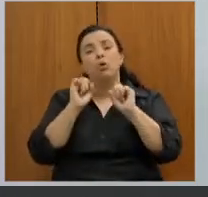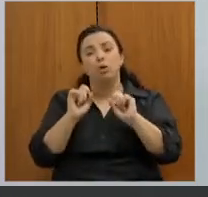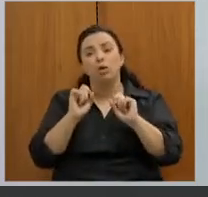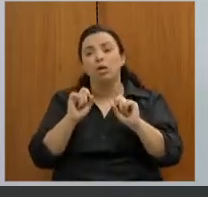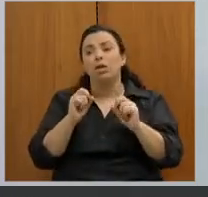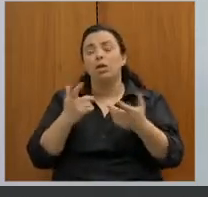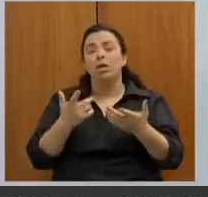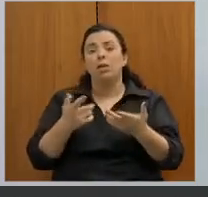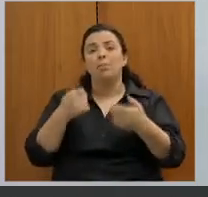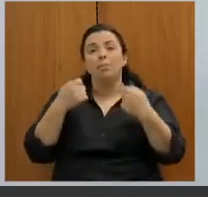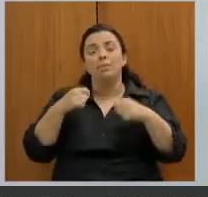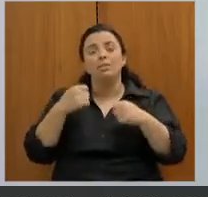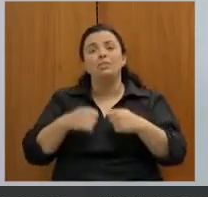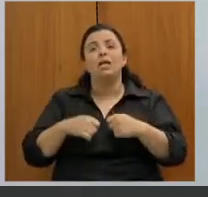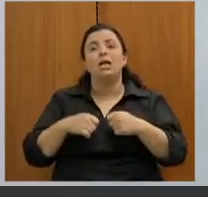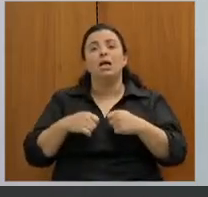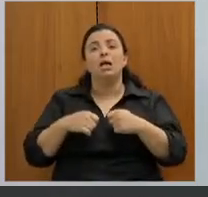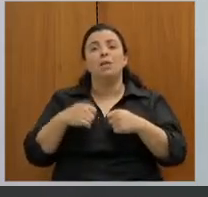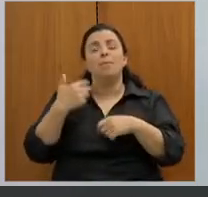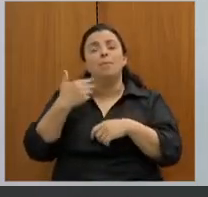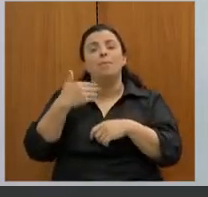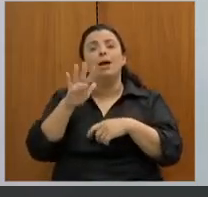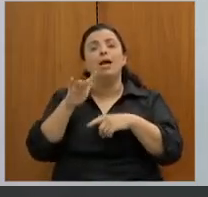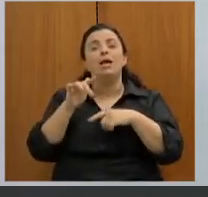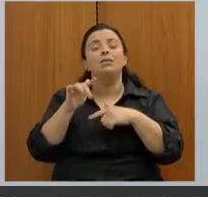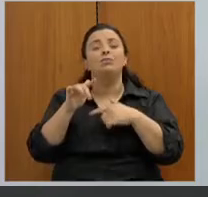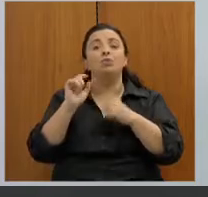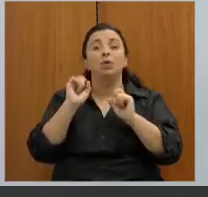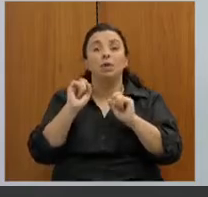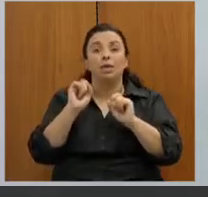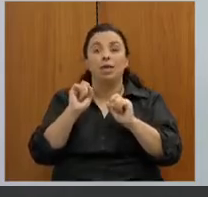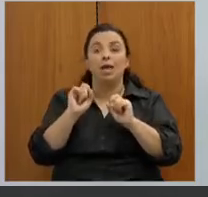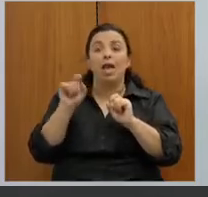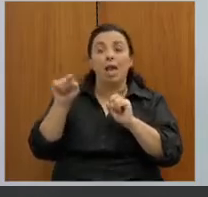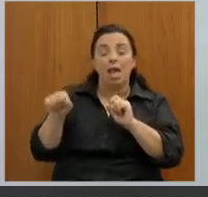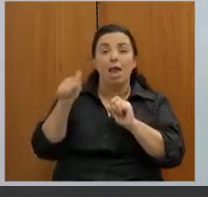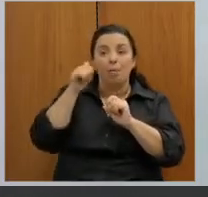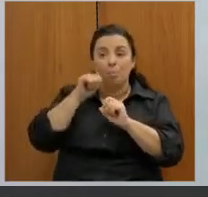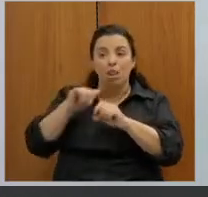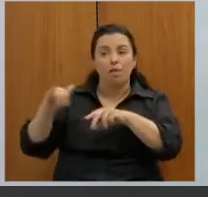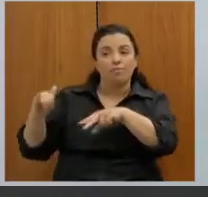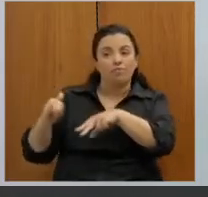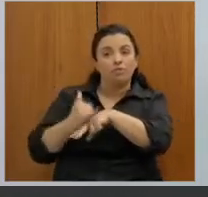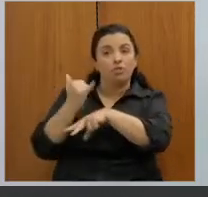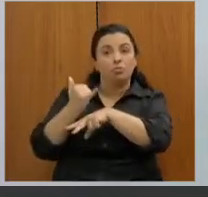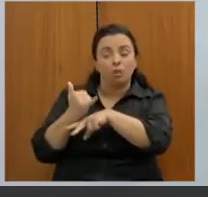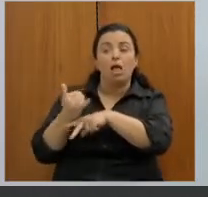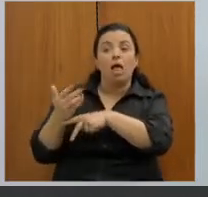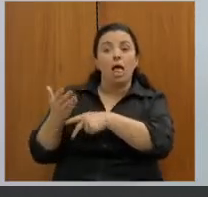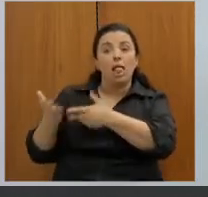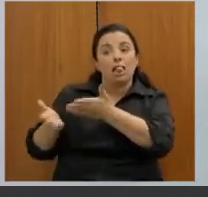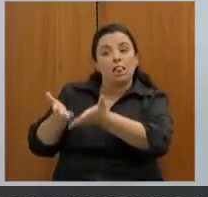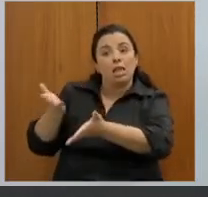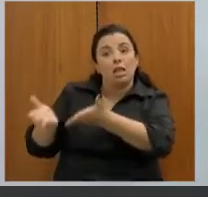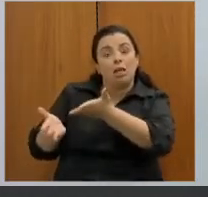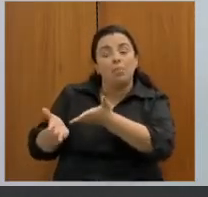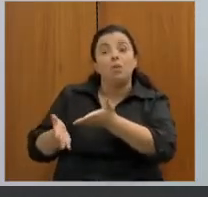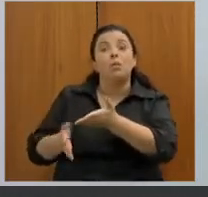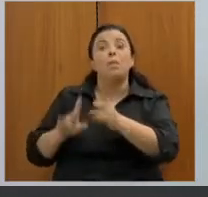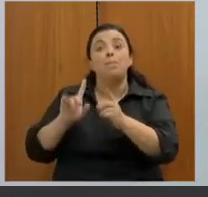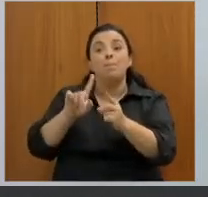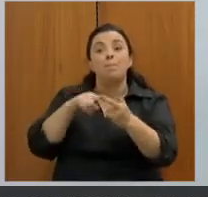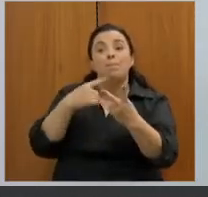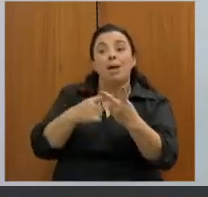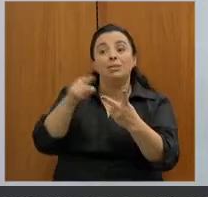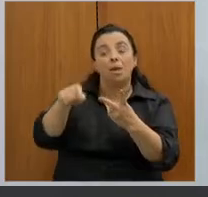é os seus agressores porque senão esses agressores eles vão se vincular